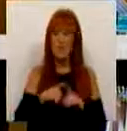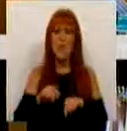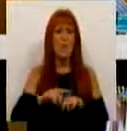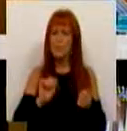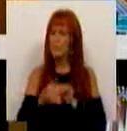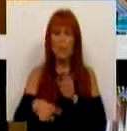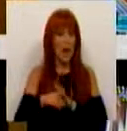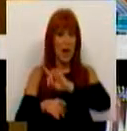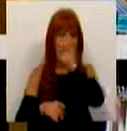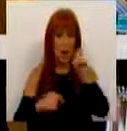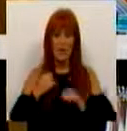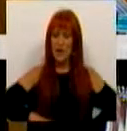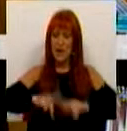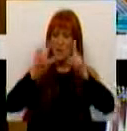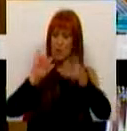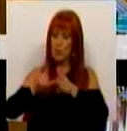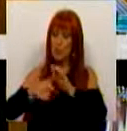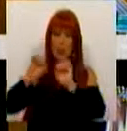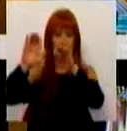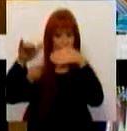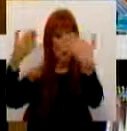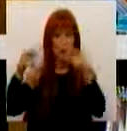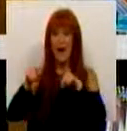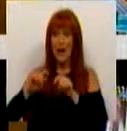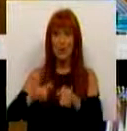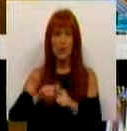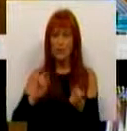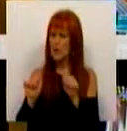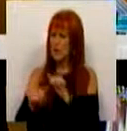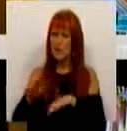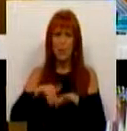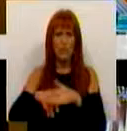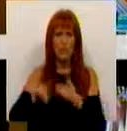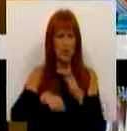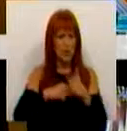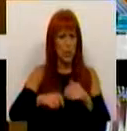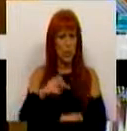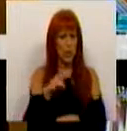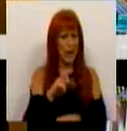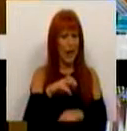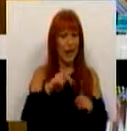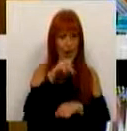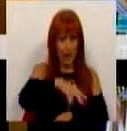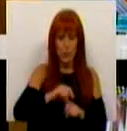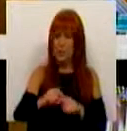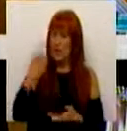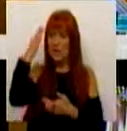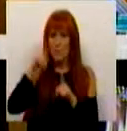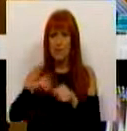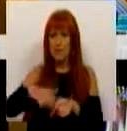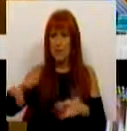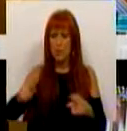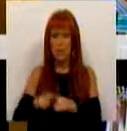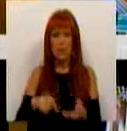vamos mudar a lei, vamos desenvolver um projeto piloto. É mesmo o inverso do que se vê na REN. Aí, muita ciência e capacidade de legislar,